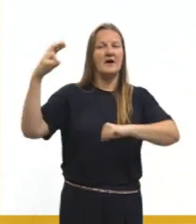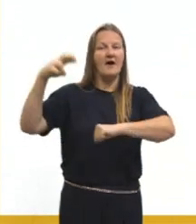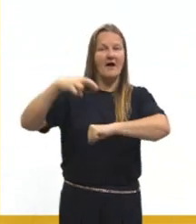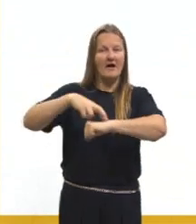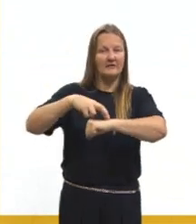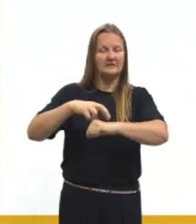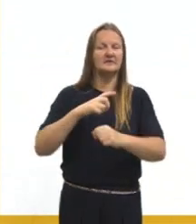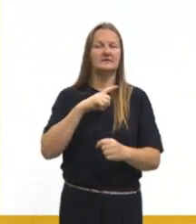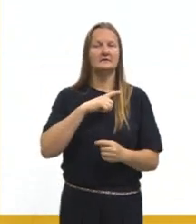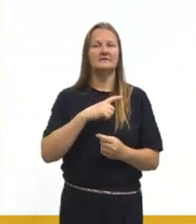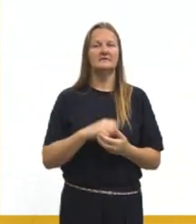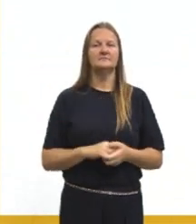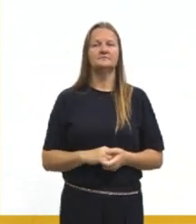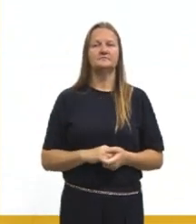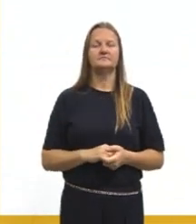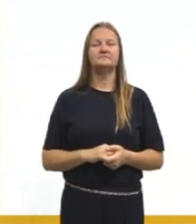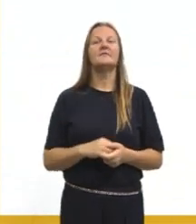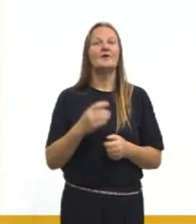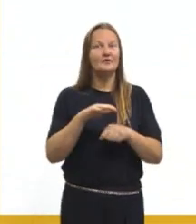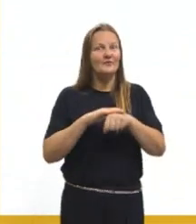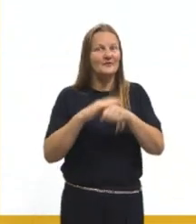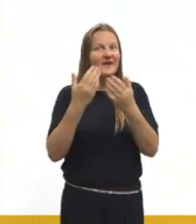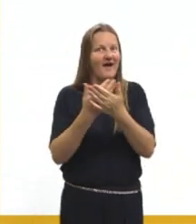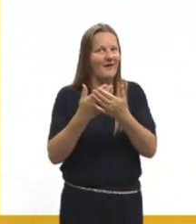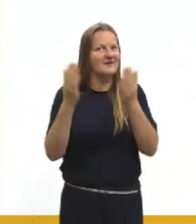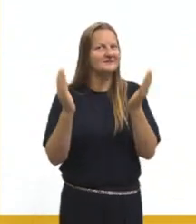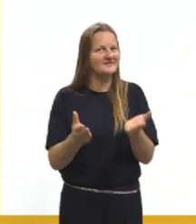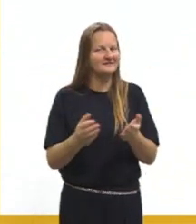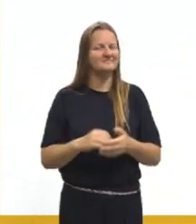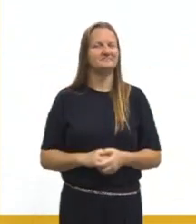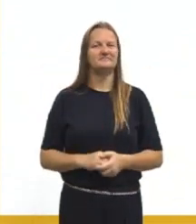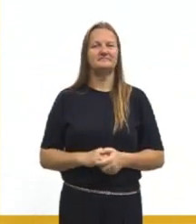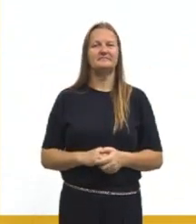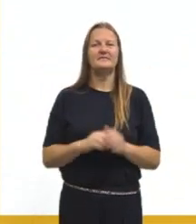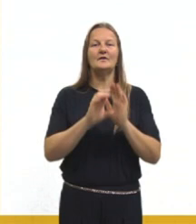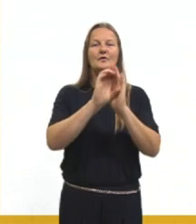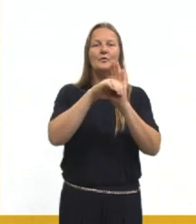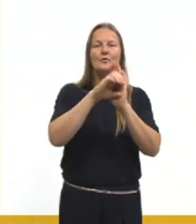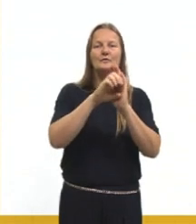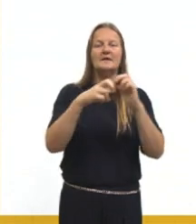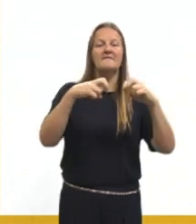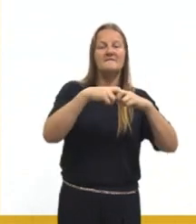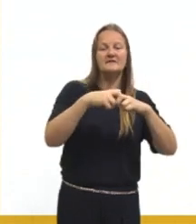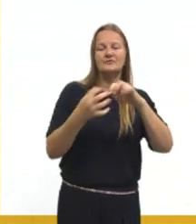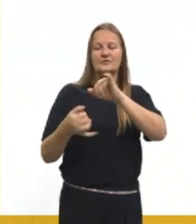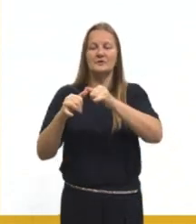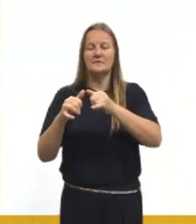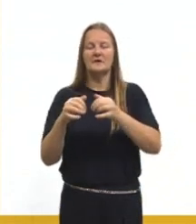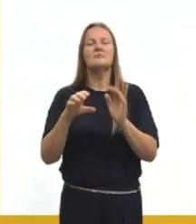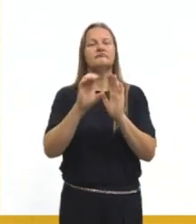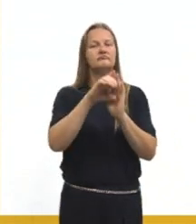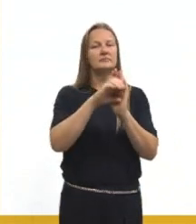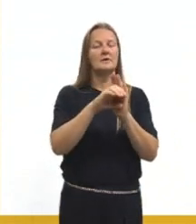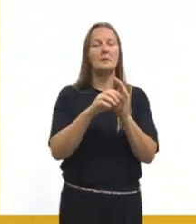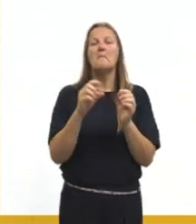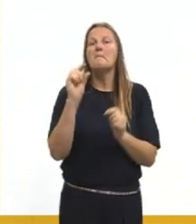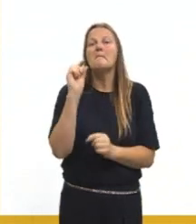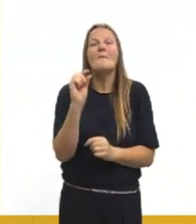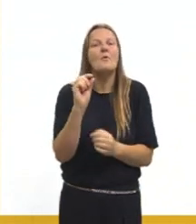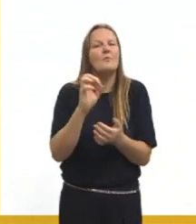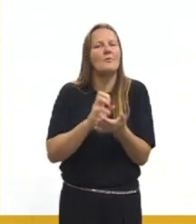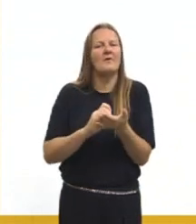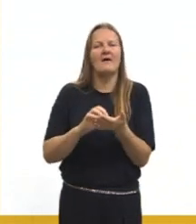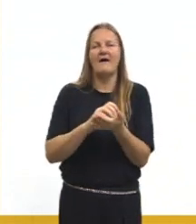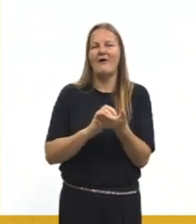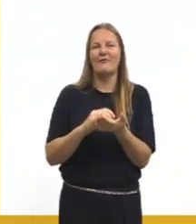tempo de minha vida que nós falamos teve vários conceitos de física química mas poucos cálculos né teve duas